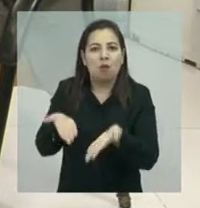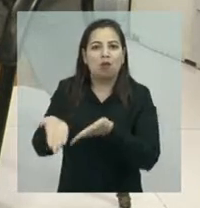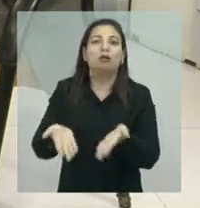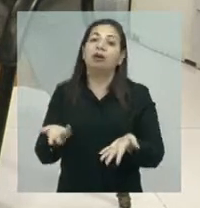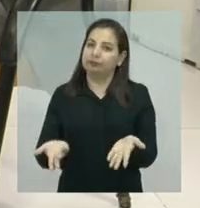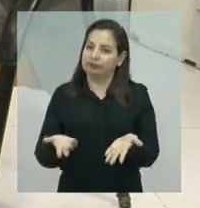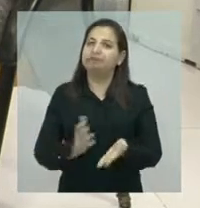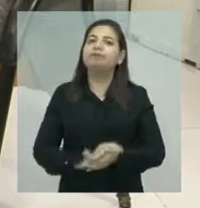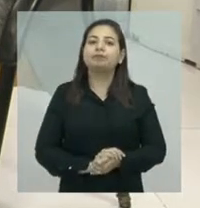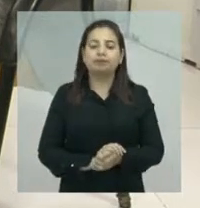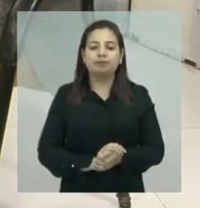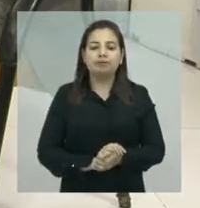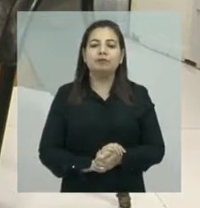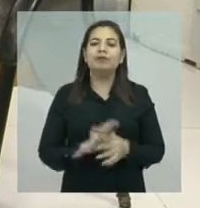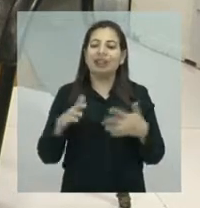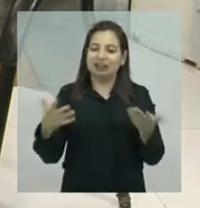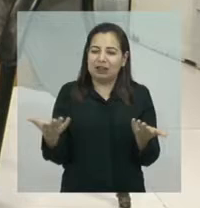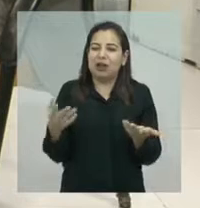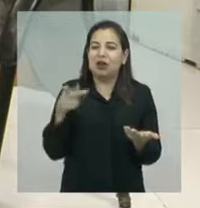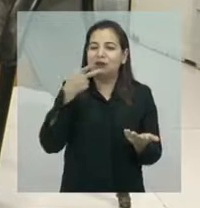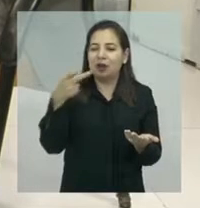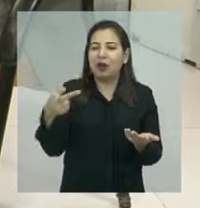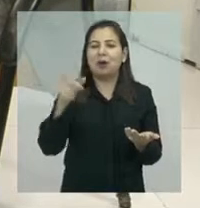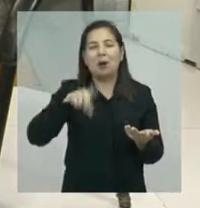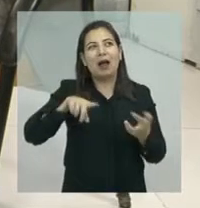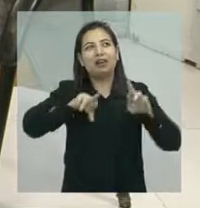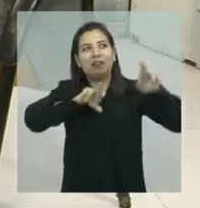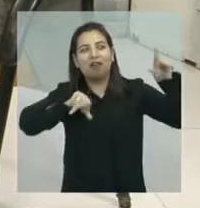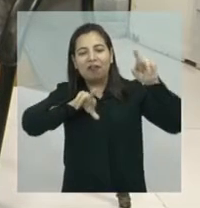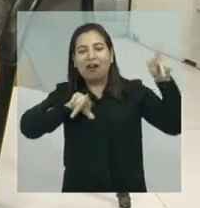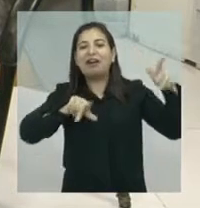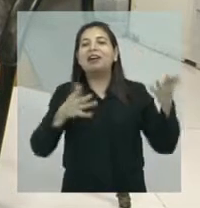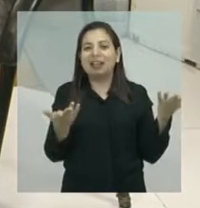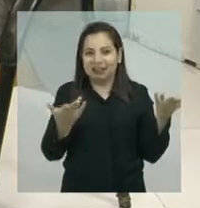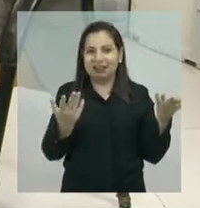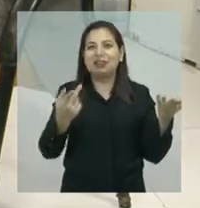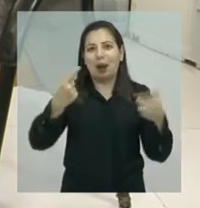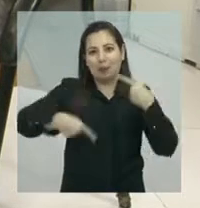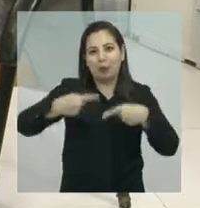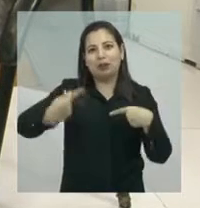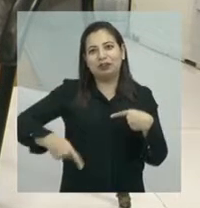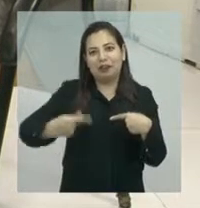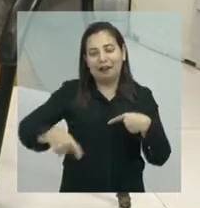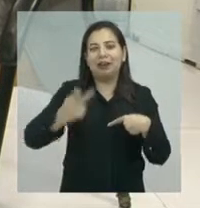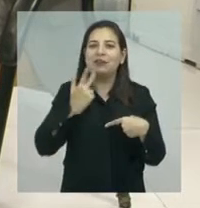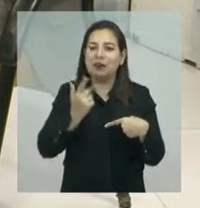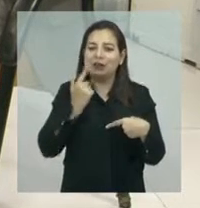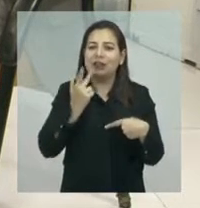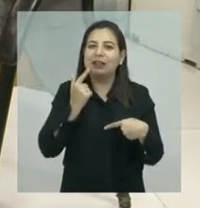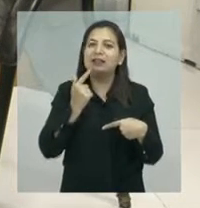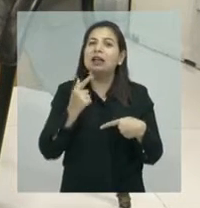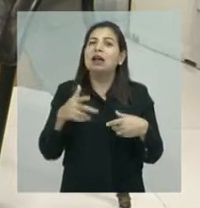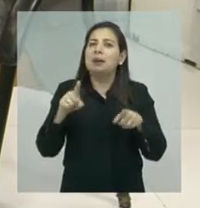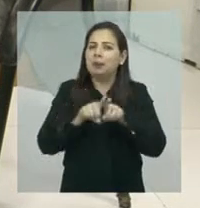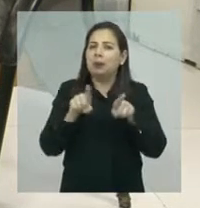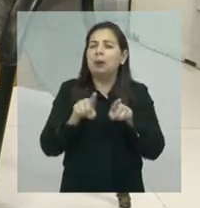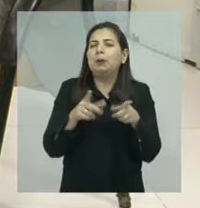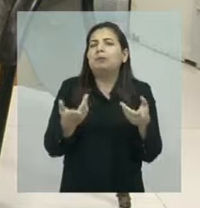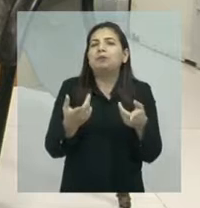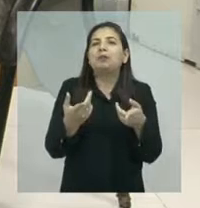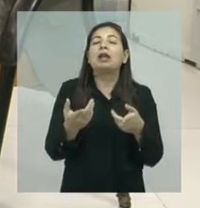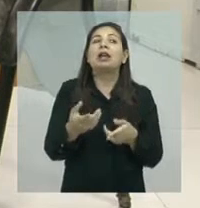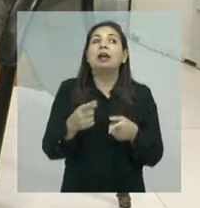momento totalmente diferente da política do governo federal, completamente diferente do que nós já tivemos no passado, pelo menos